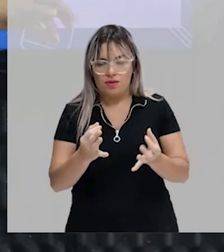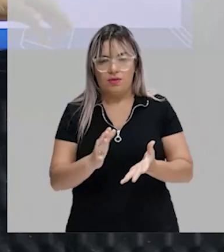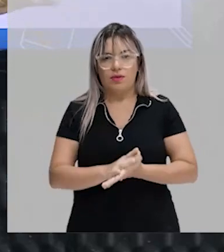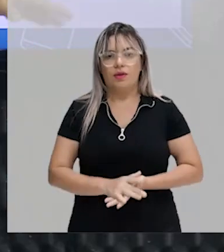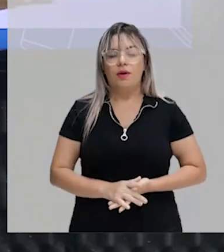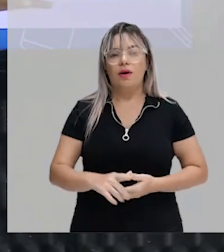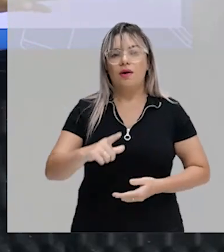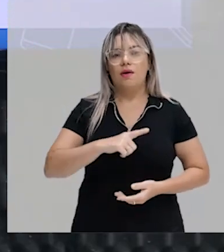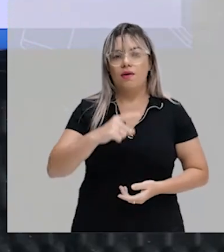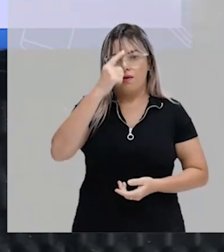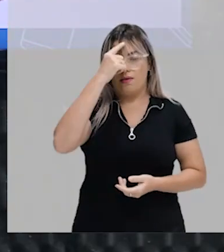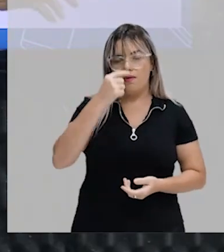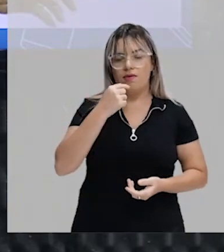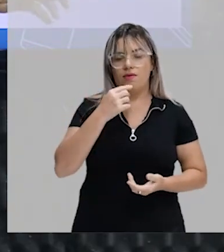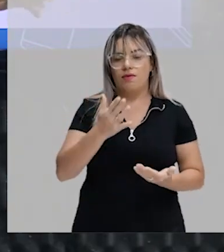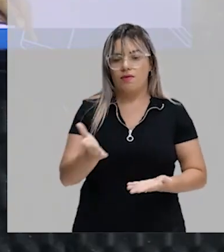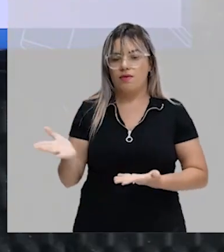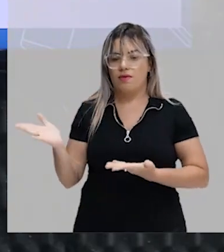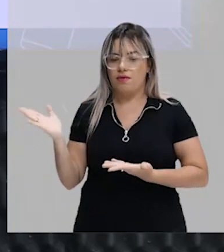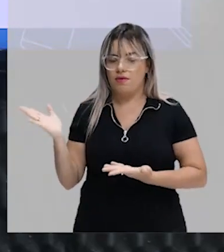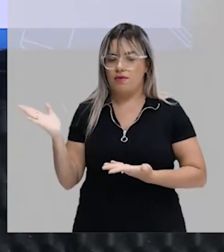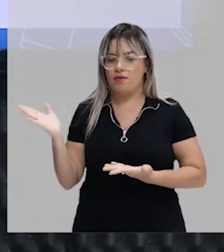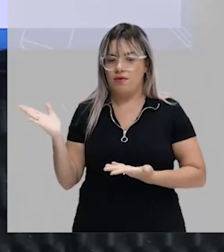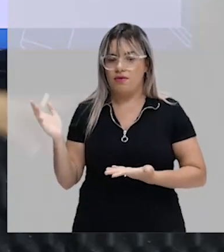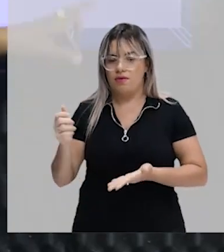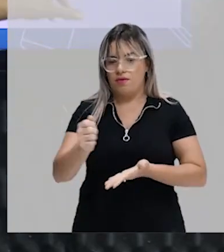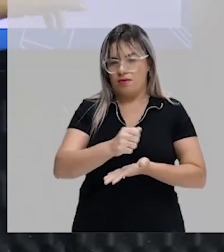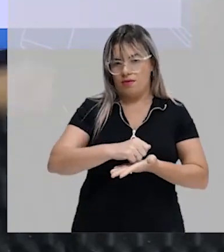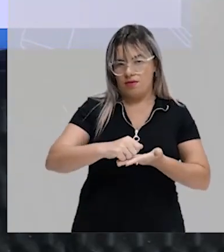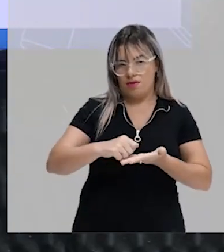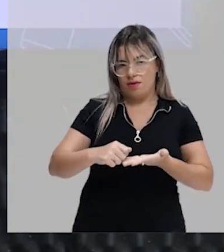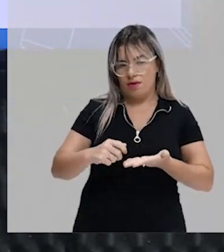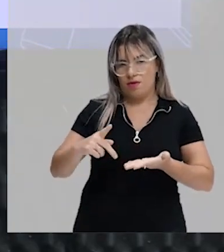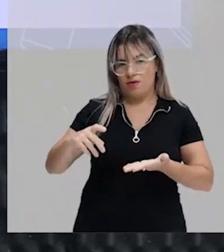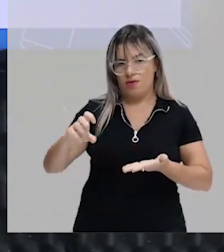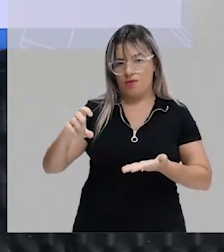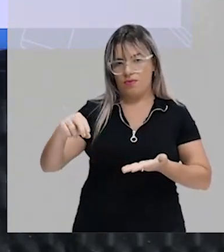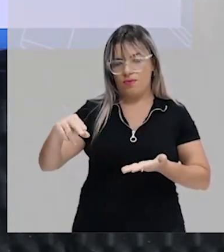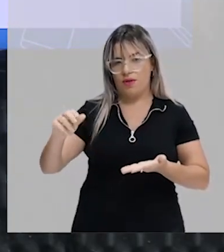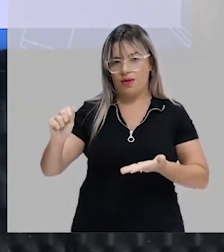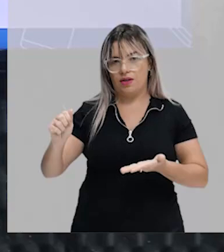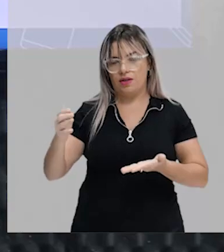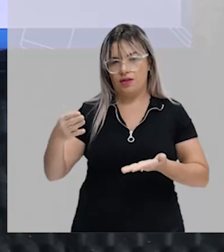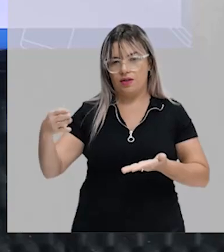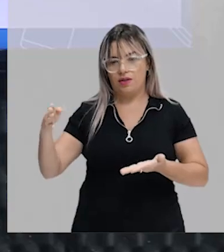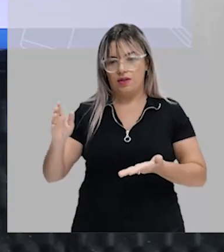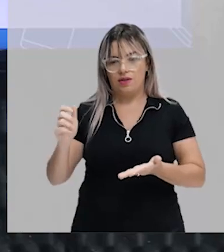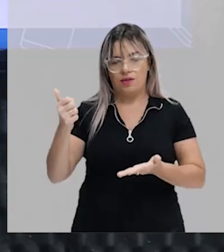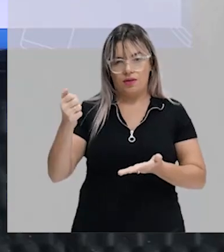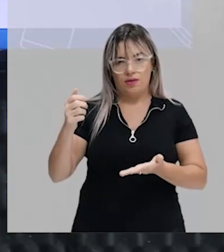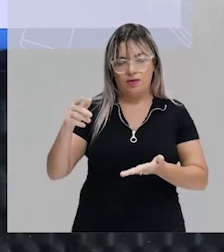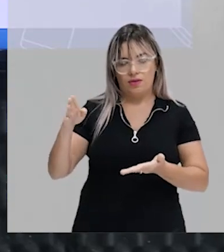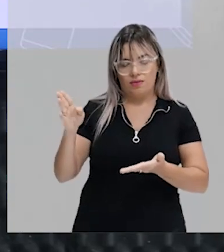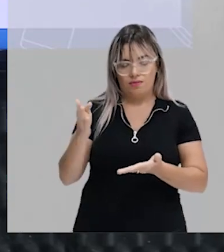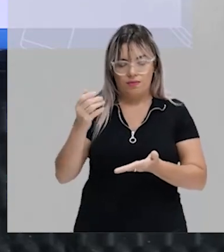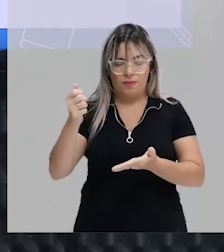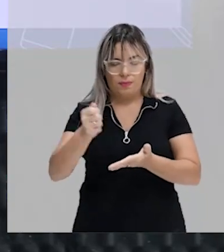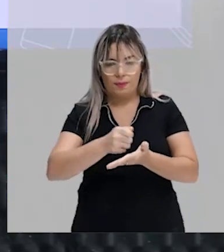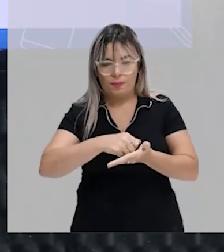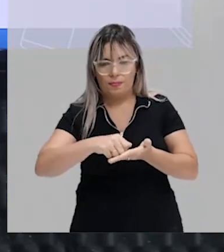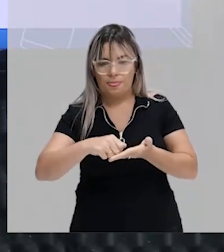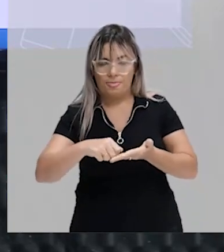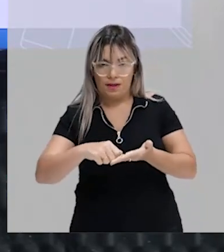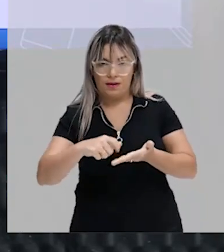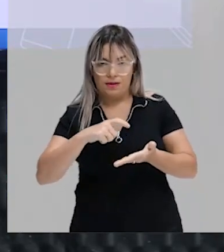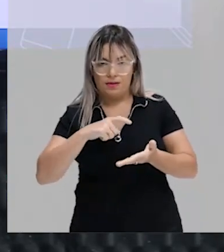Lembram da época de se escrevia com a peninha? Tem aqui uma caneta tinteiro, vamos dizer assim, óculos, que